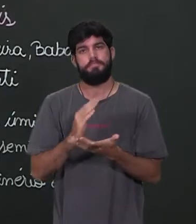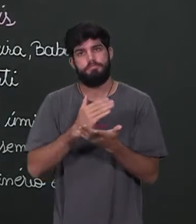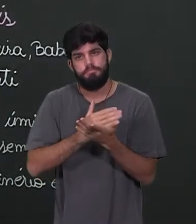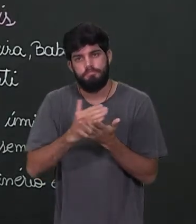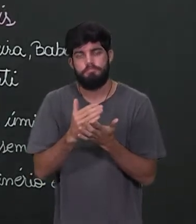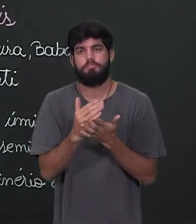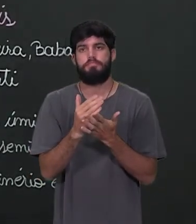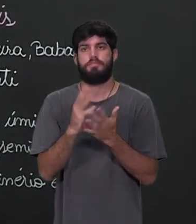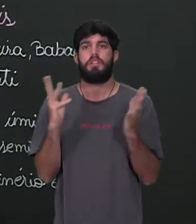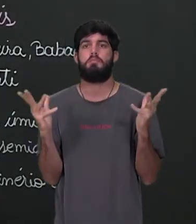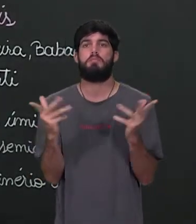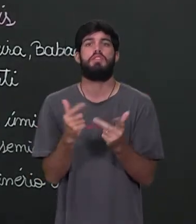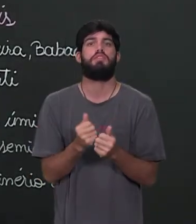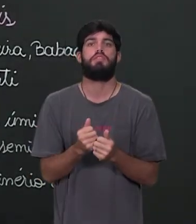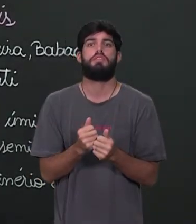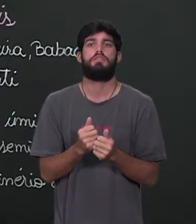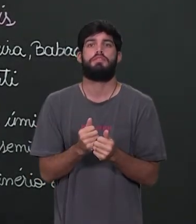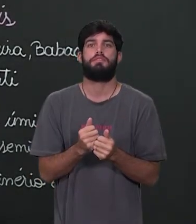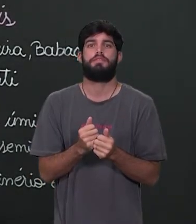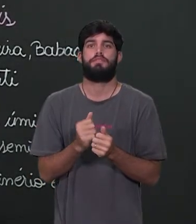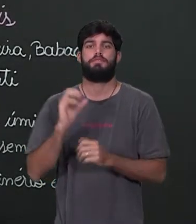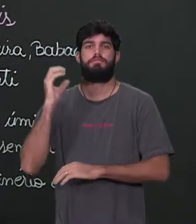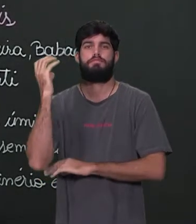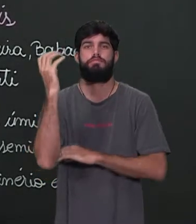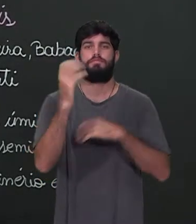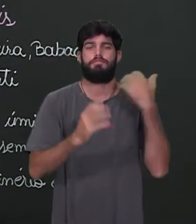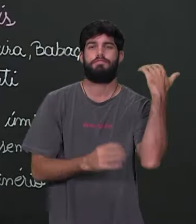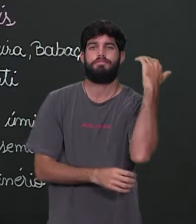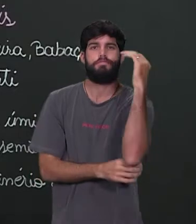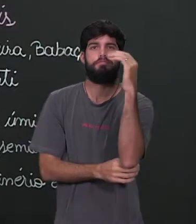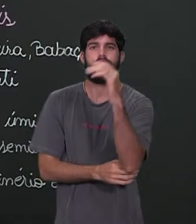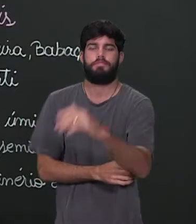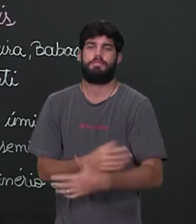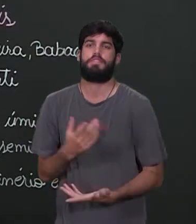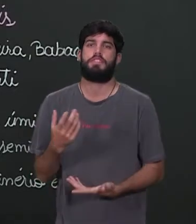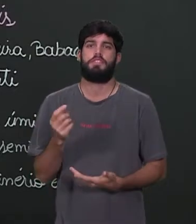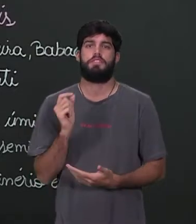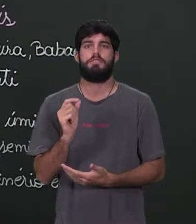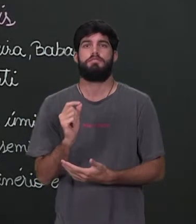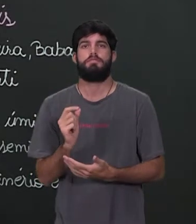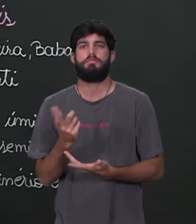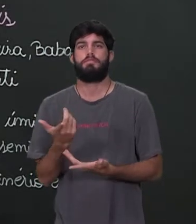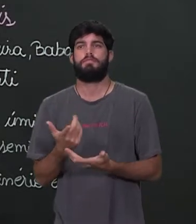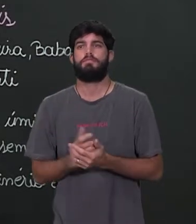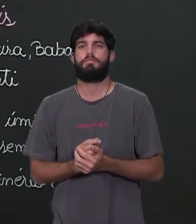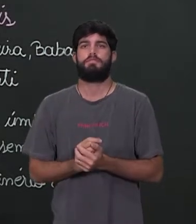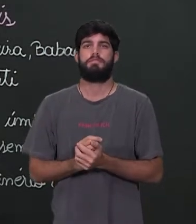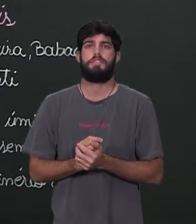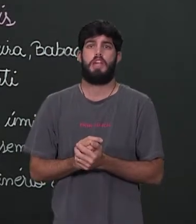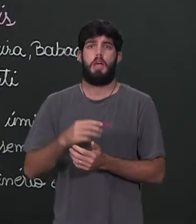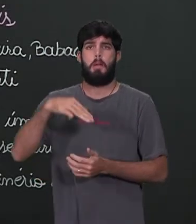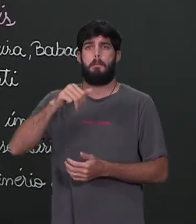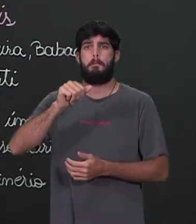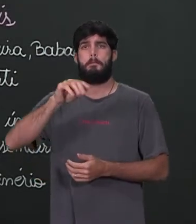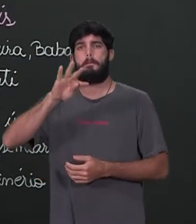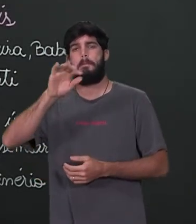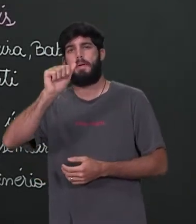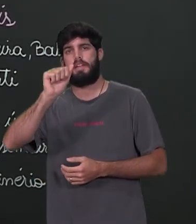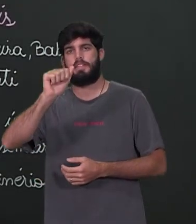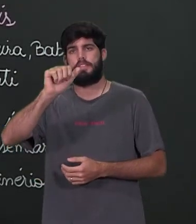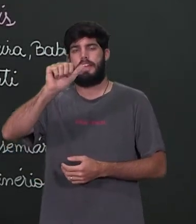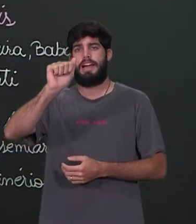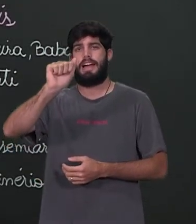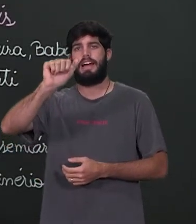com a maravilhosa Floresta Mata Atlântica. A Mata Atlântica ela vai ocupar aí